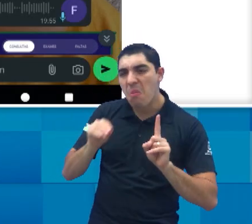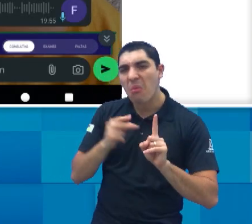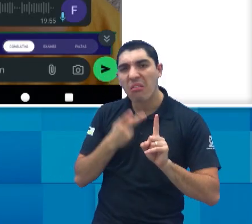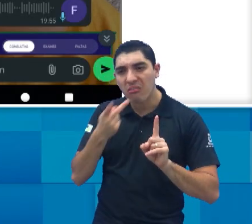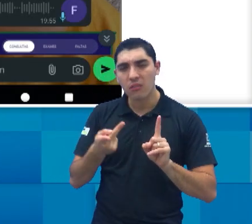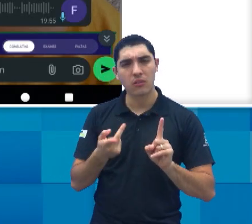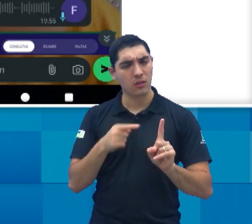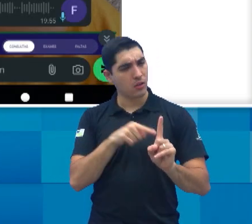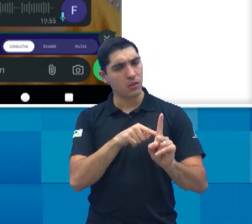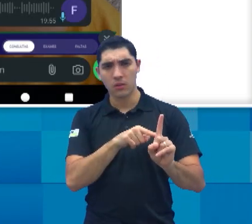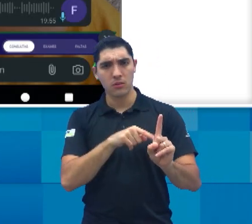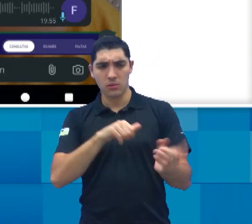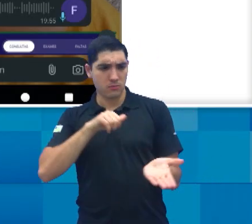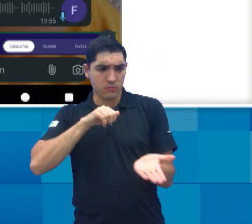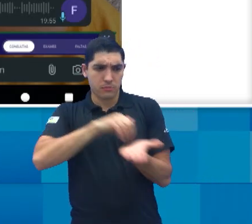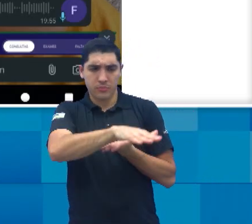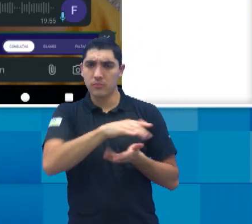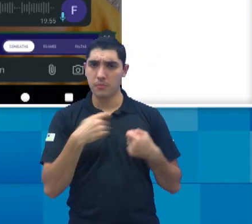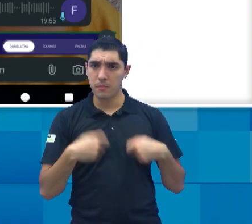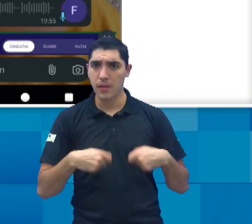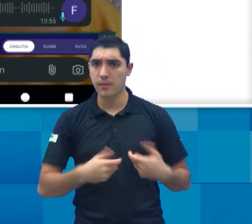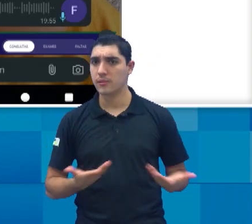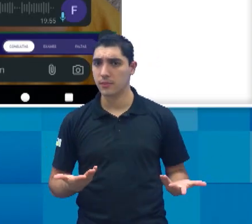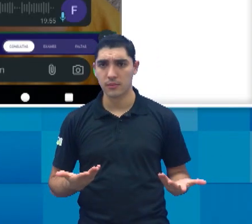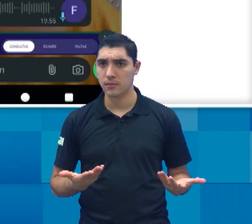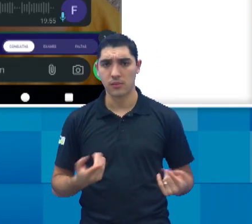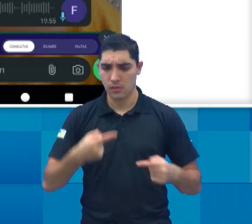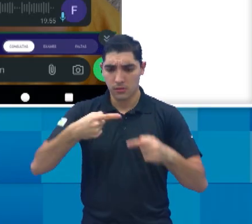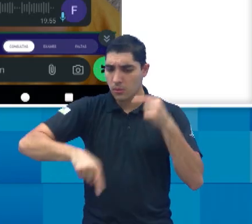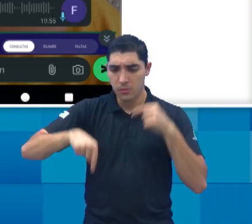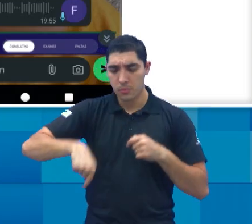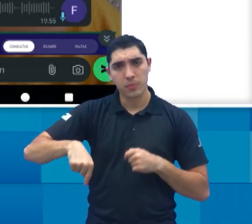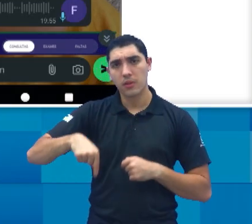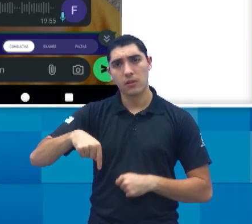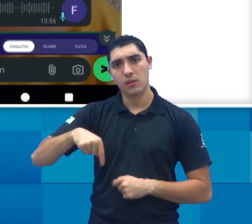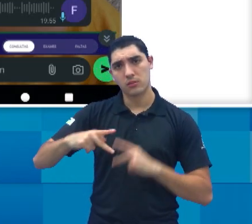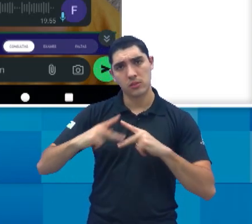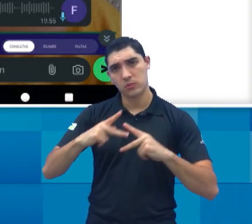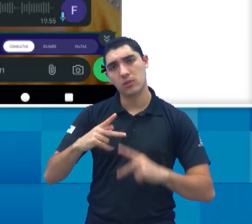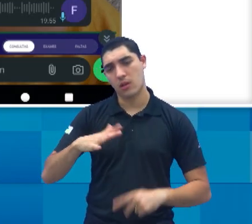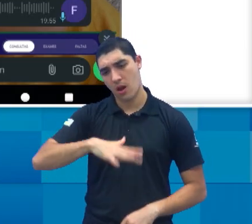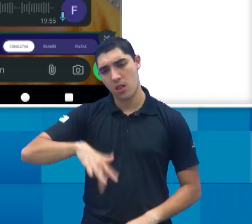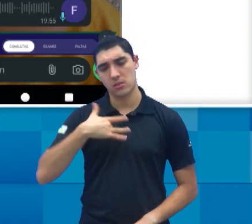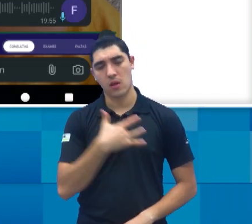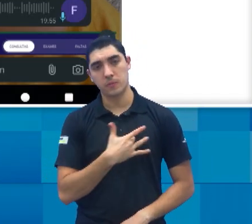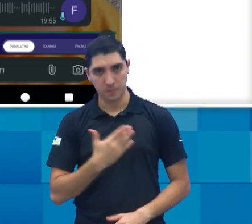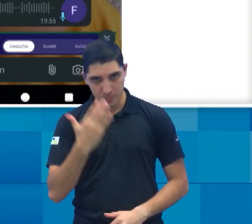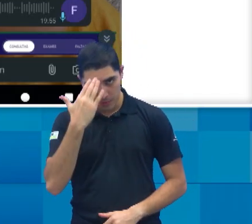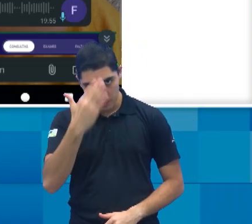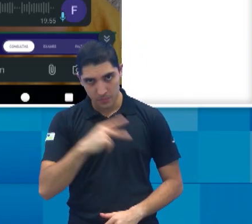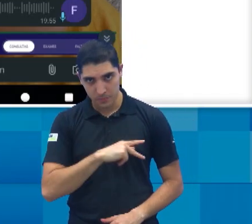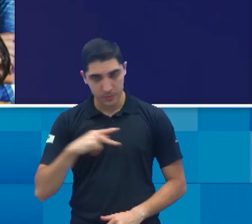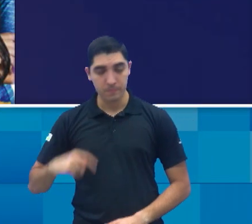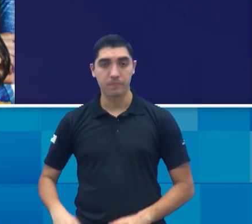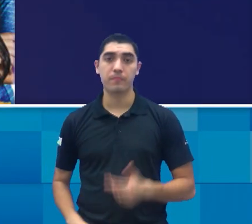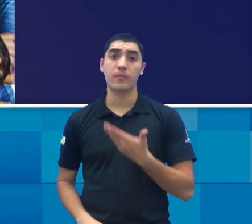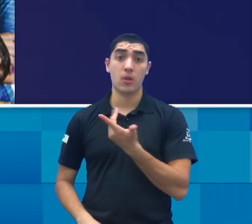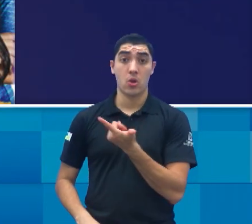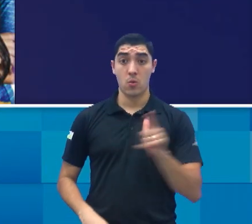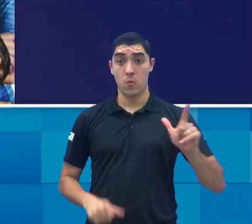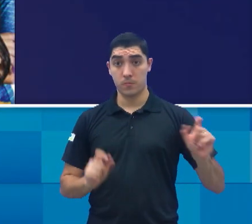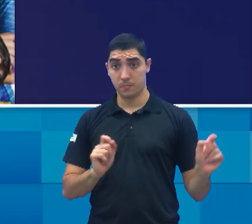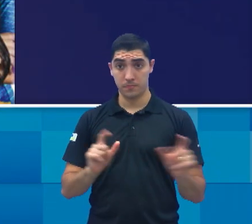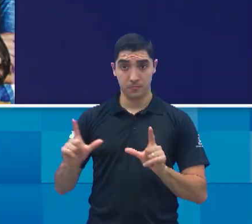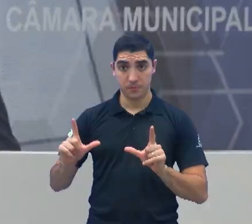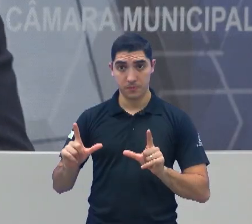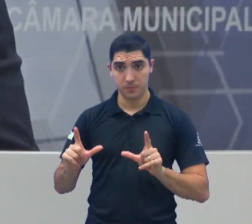desligá-lo do sistema aqui da saúde de São José. Muito obrigado, presidente. A próxima tela, por favor. Aliás, a próxima tela não